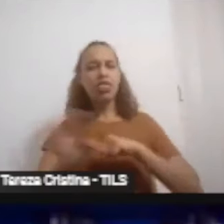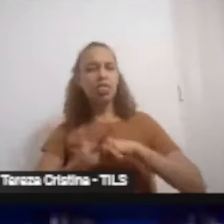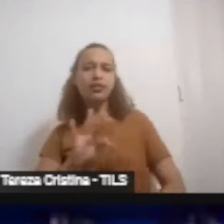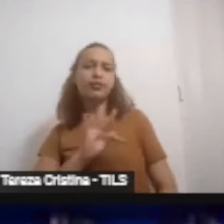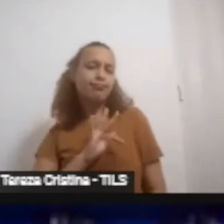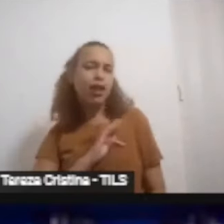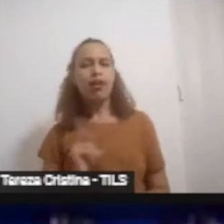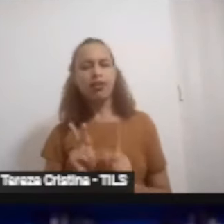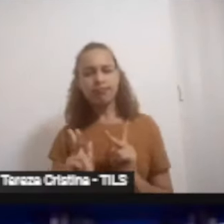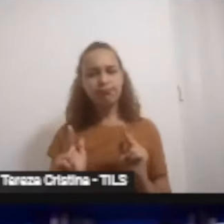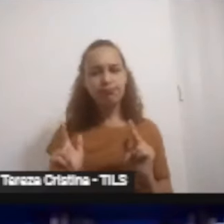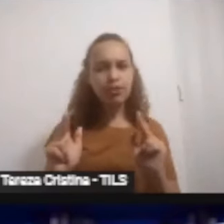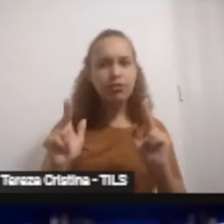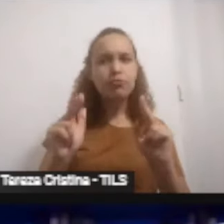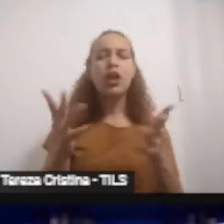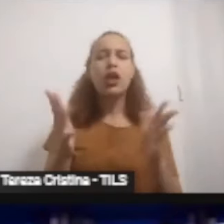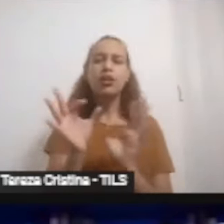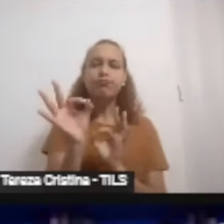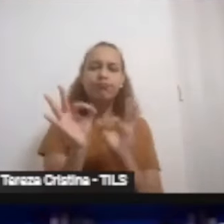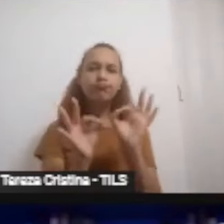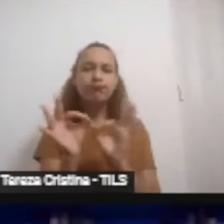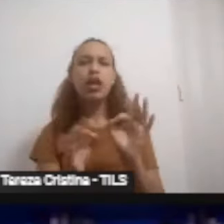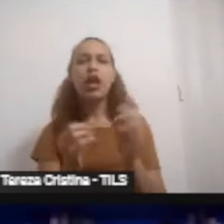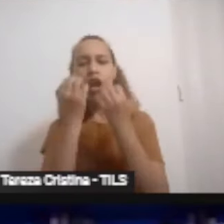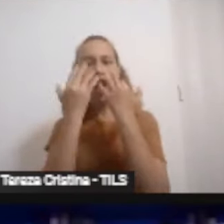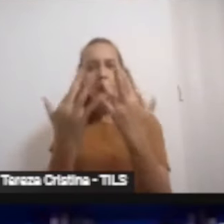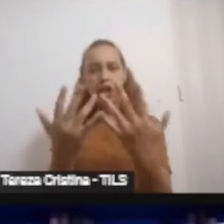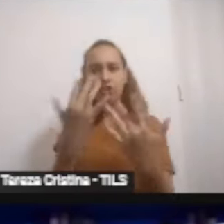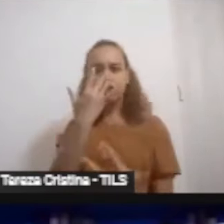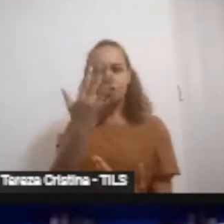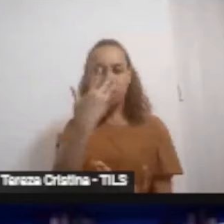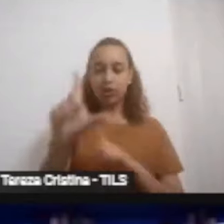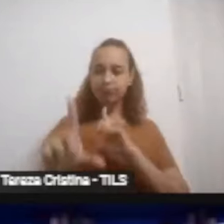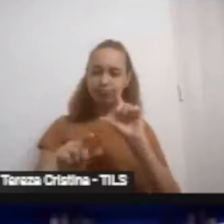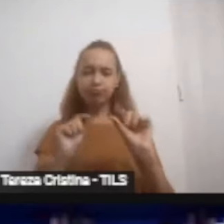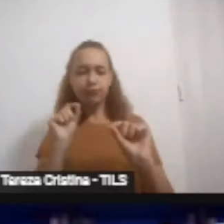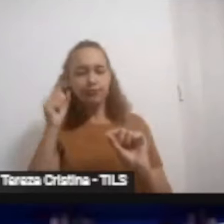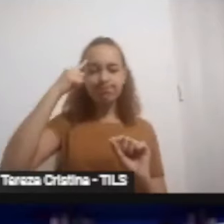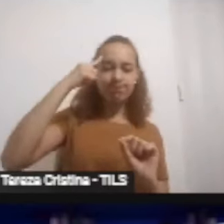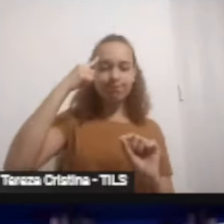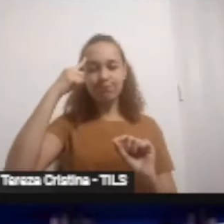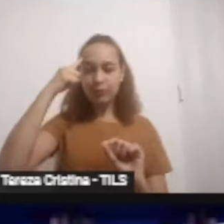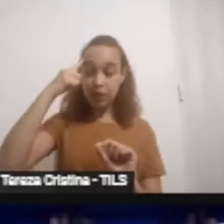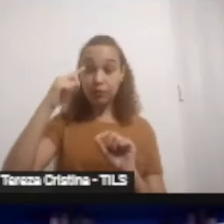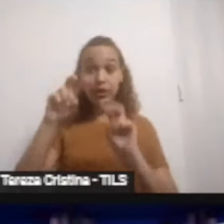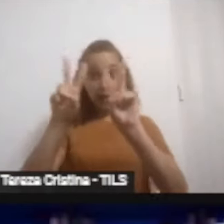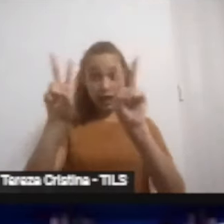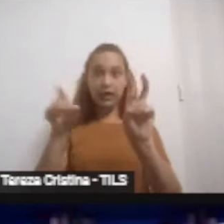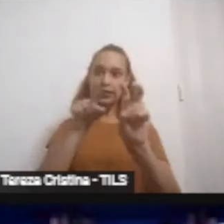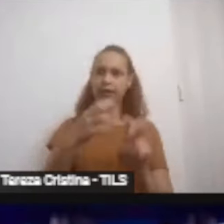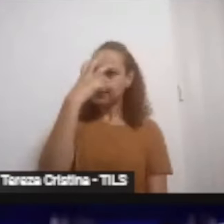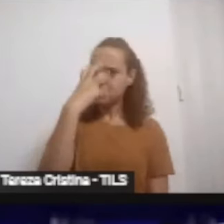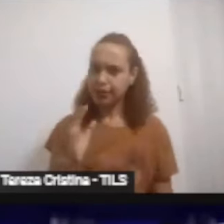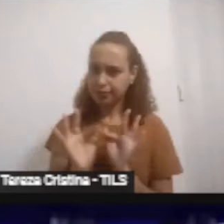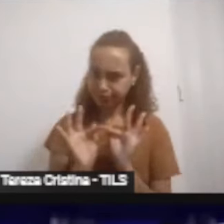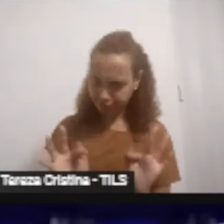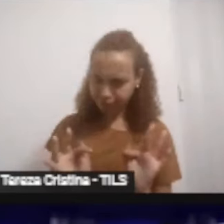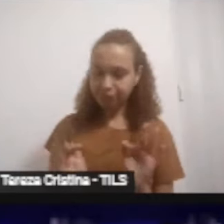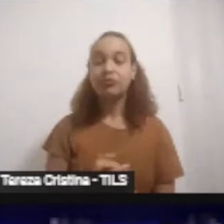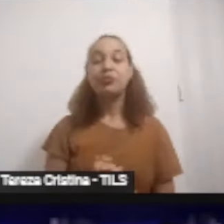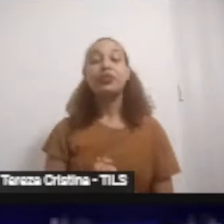a composição, as cores, trazendo essa ludicidade também para tratar dessa temática séria e delicada. Outra